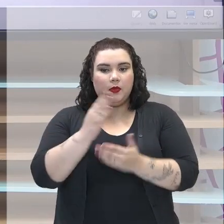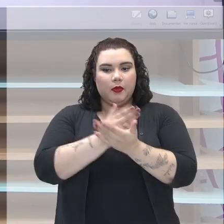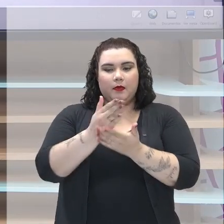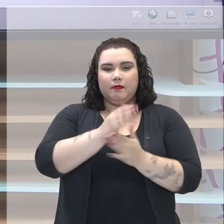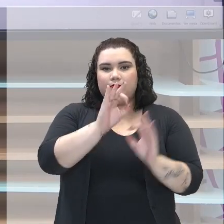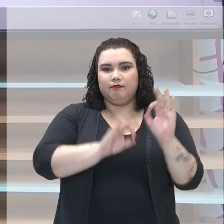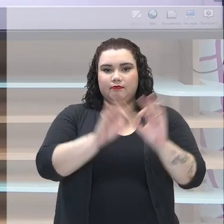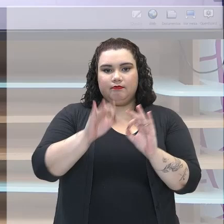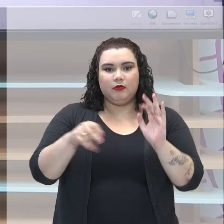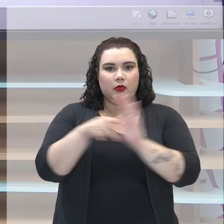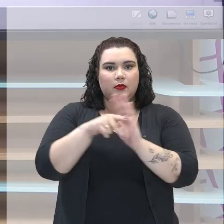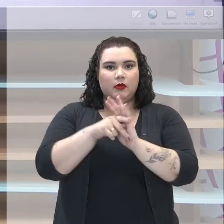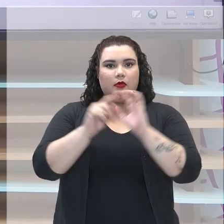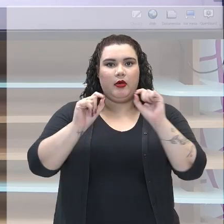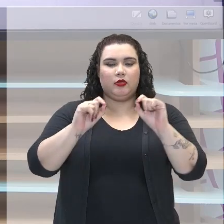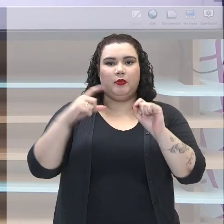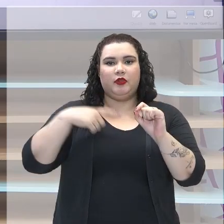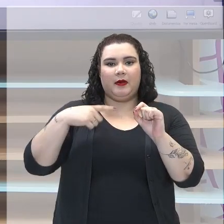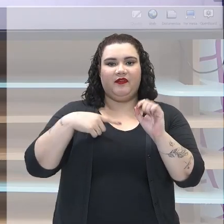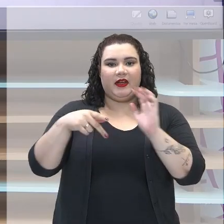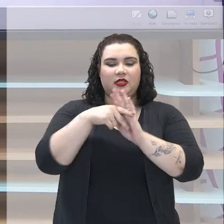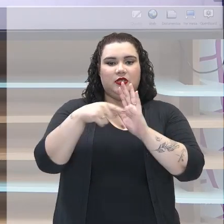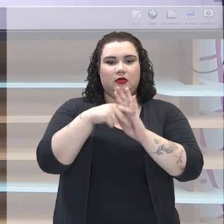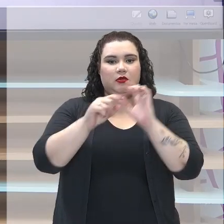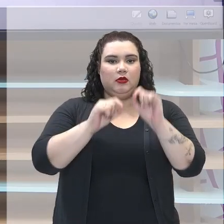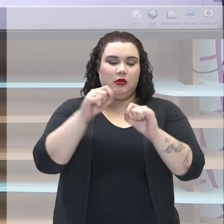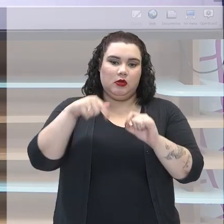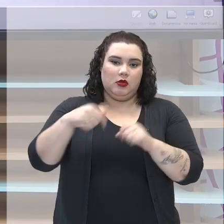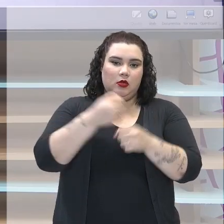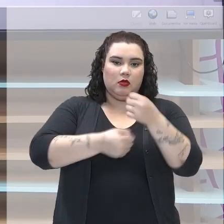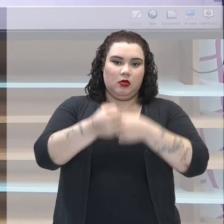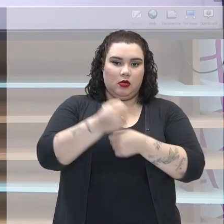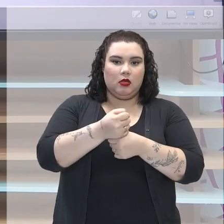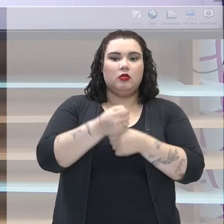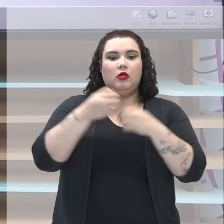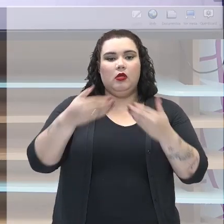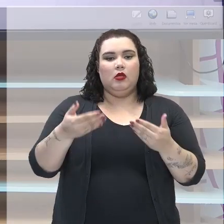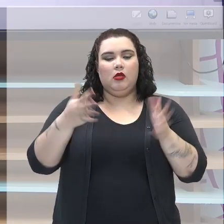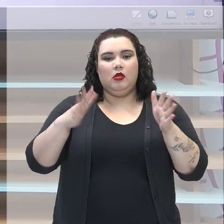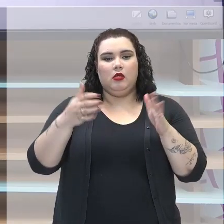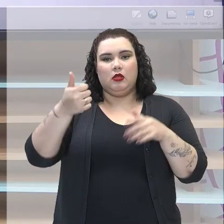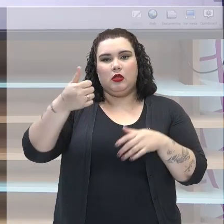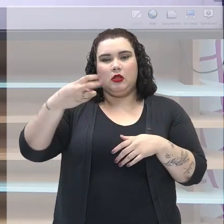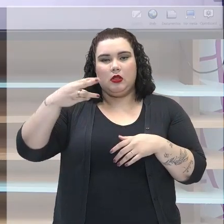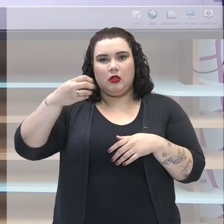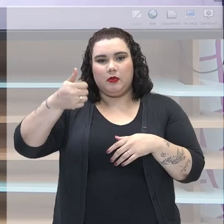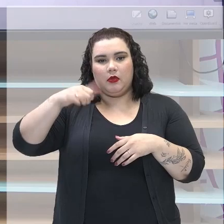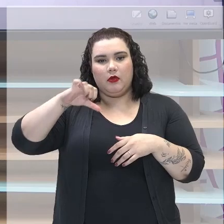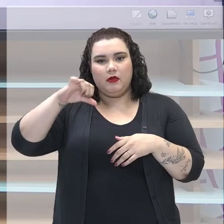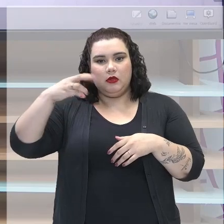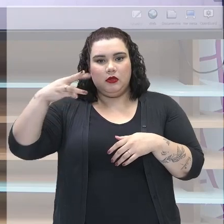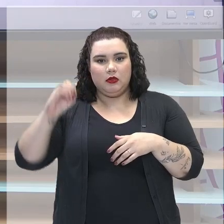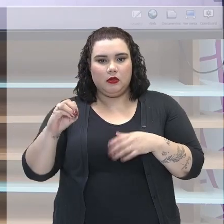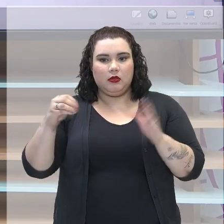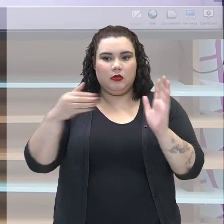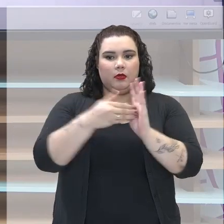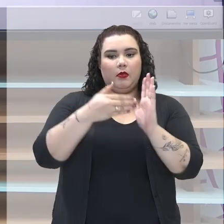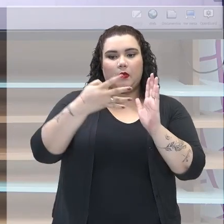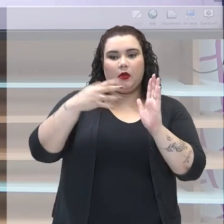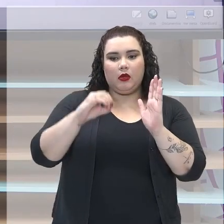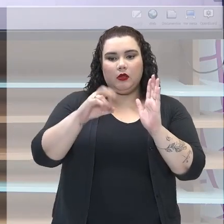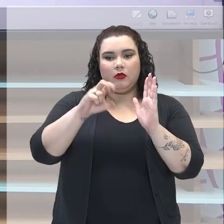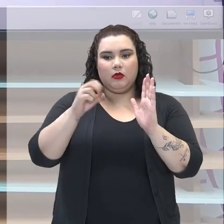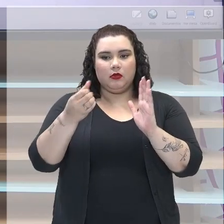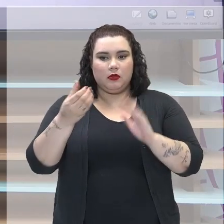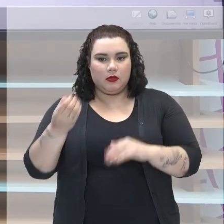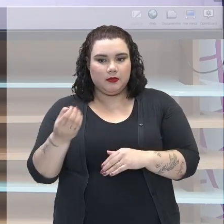de industrialização a partir de 30 e isso se intensifica em 40, 50, 60 também, certo? Bem,